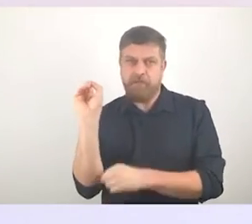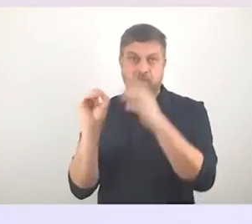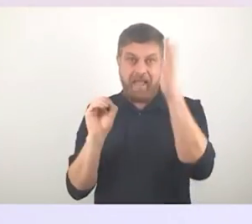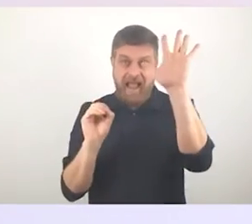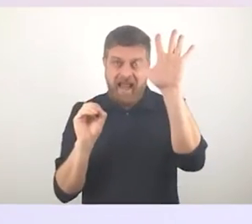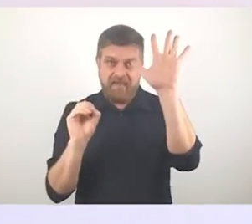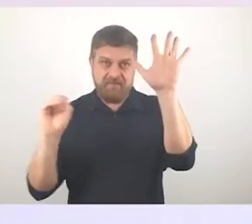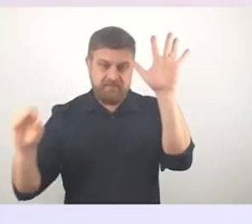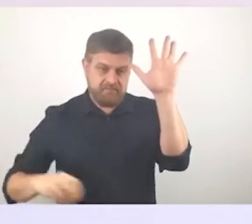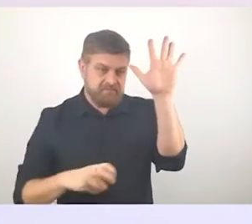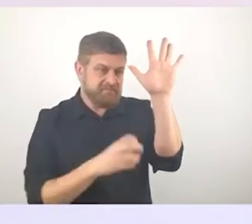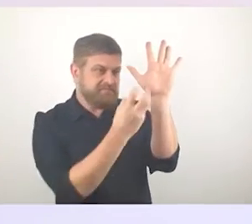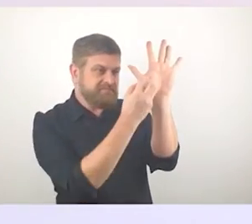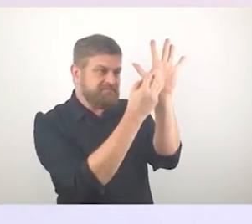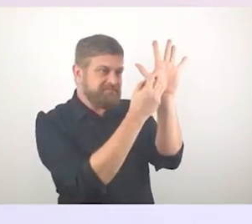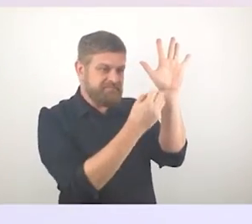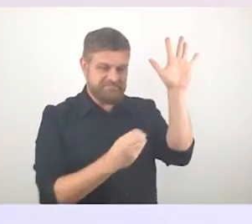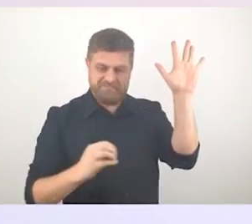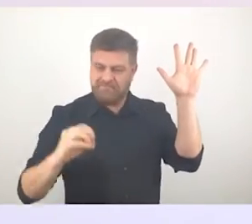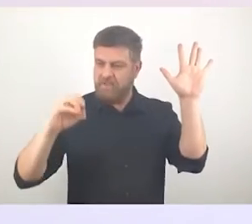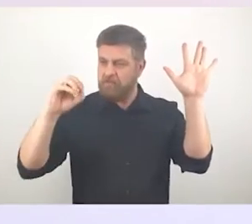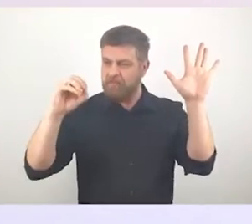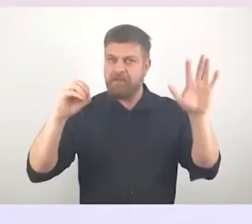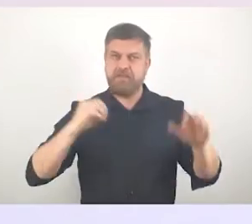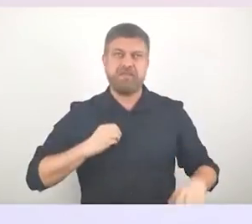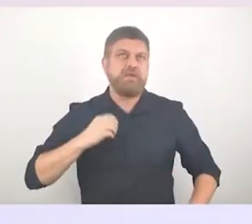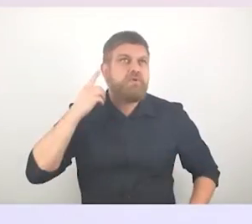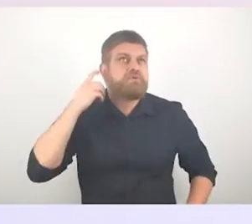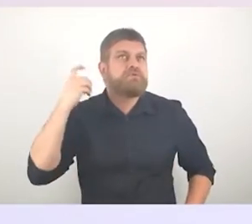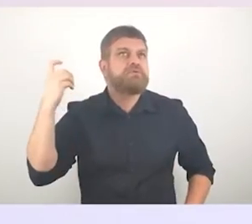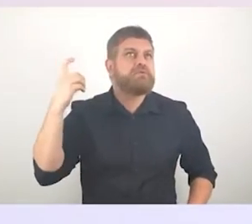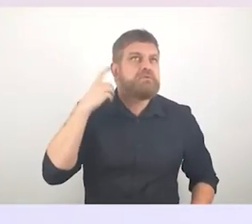lá, e ele tem esse som aqui, ó.